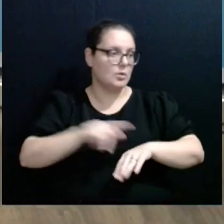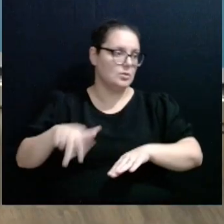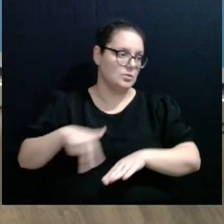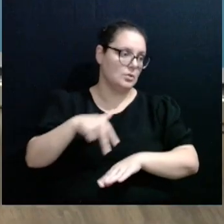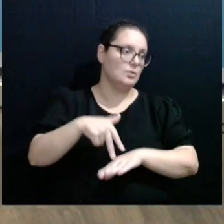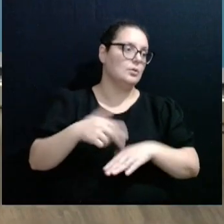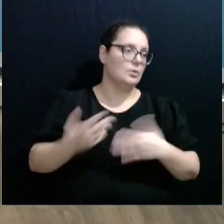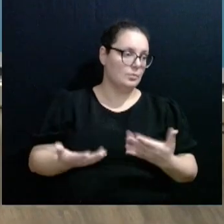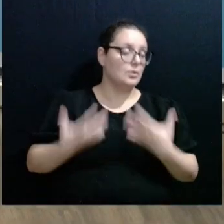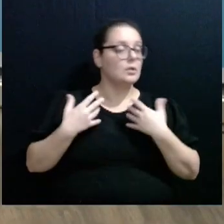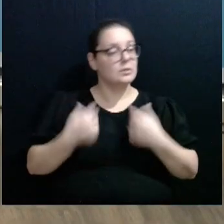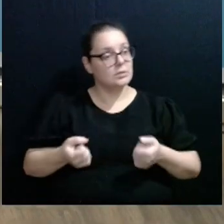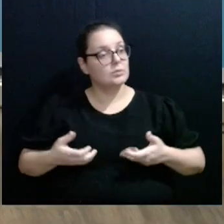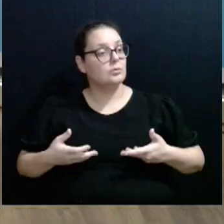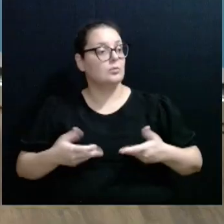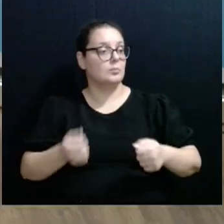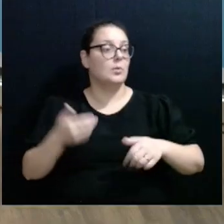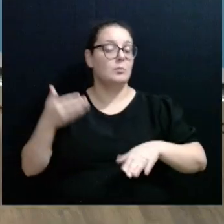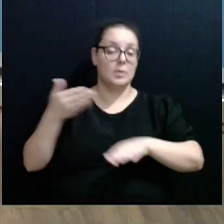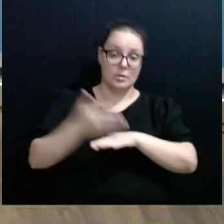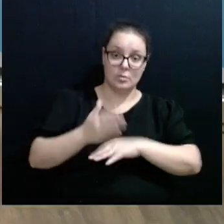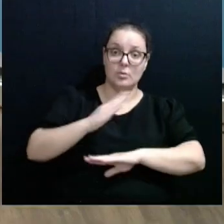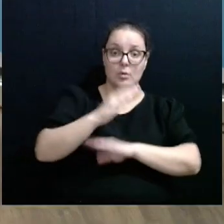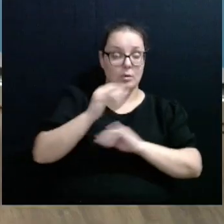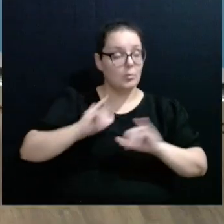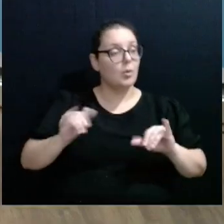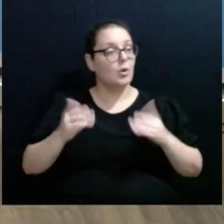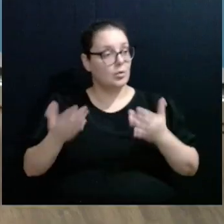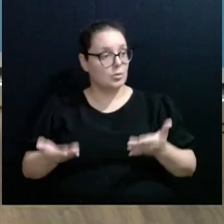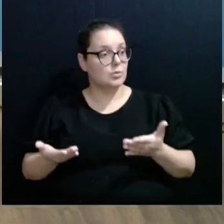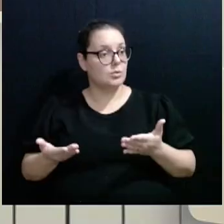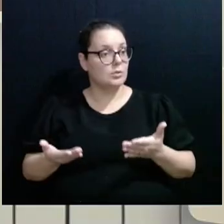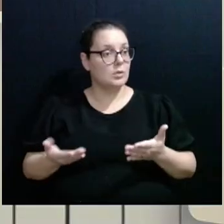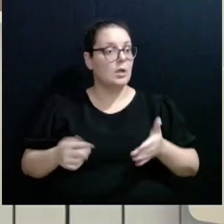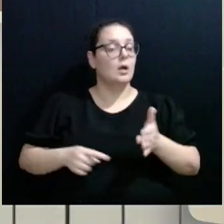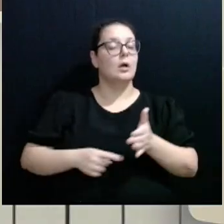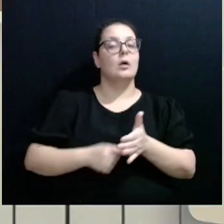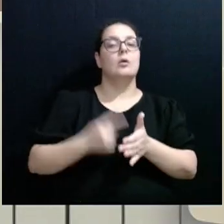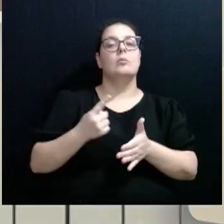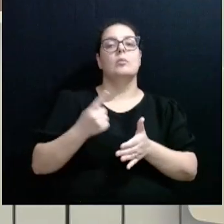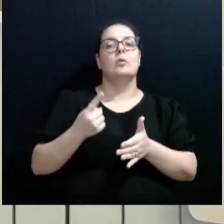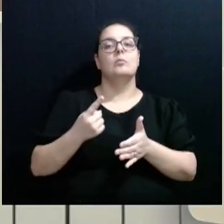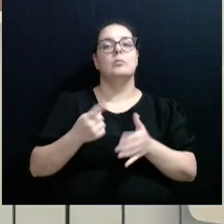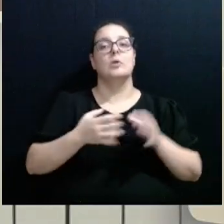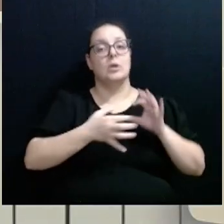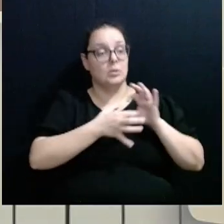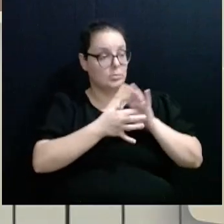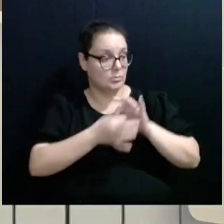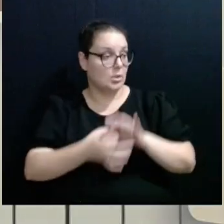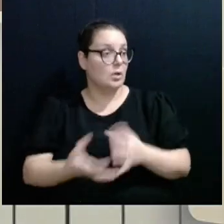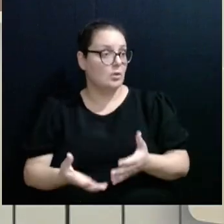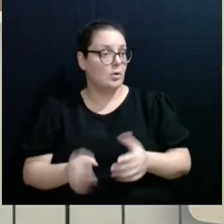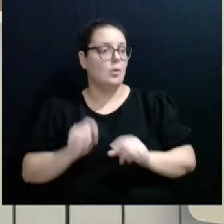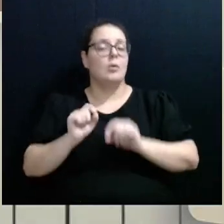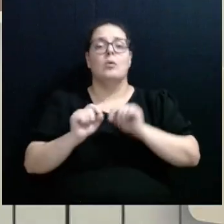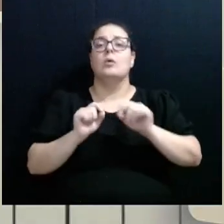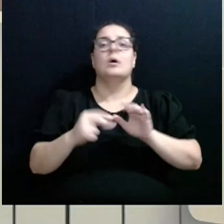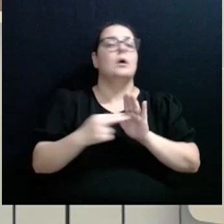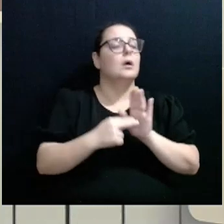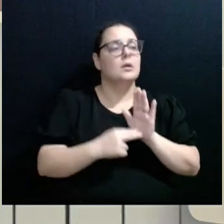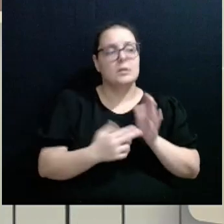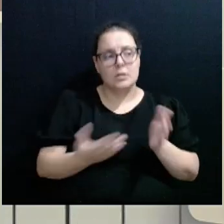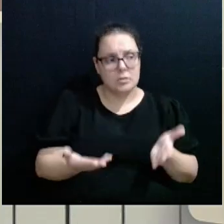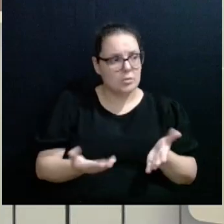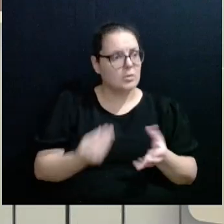aceito o convite para participar aqui do nosso telejornal. E primeiro nos contextualize, né, o que é esta norma e de que maneira